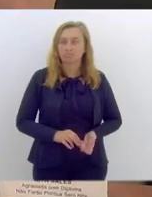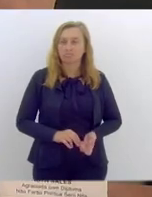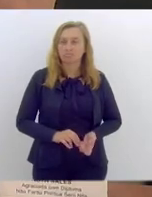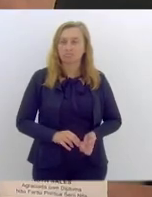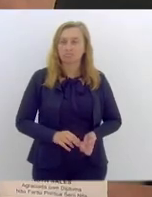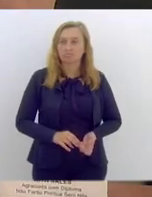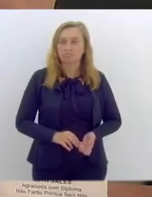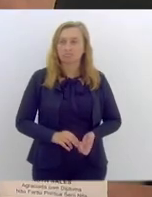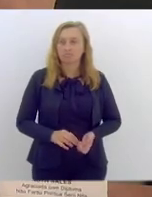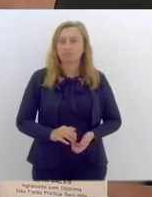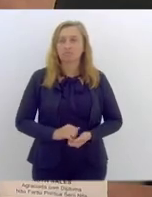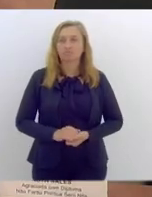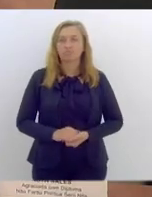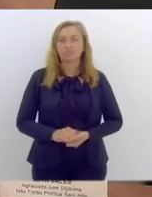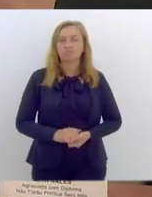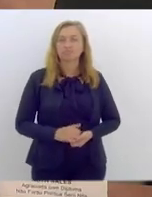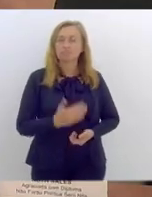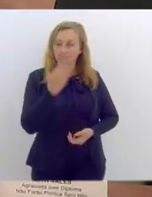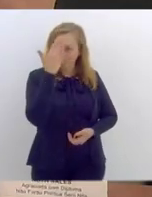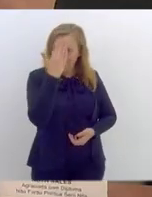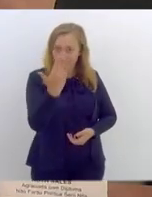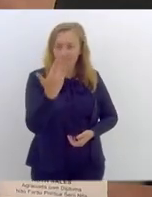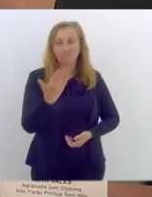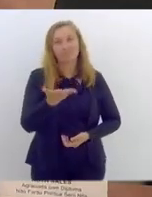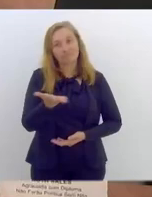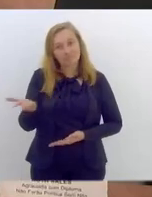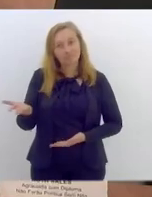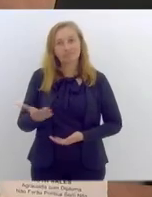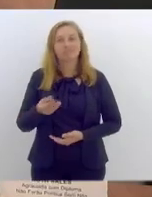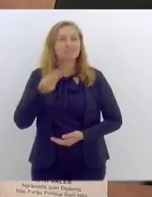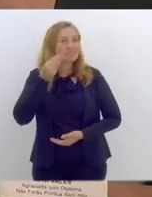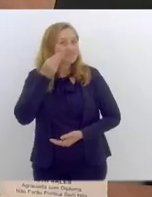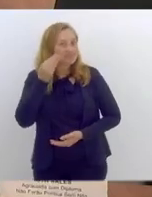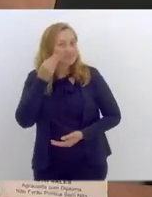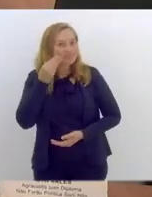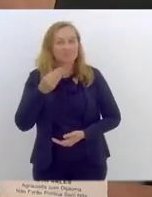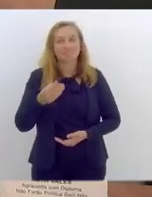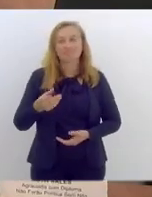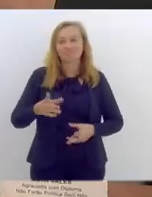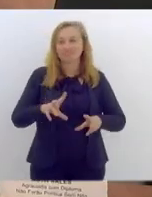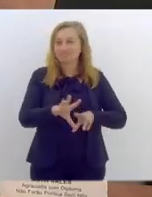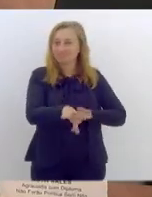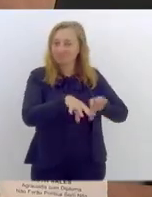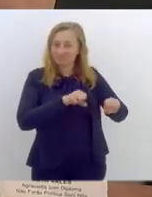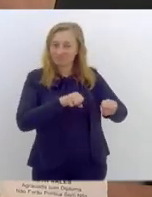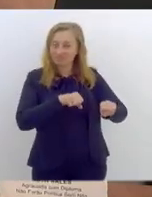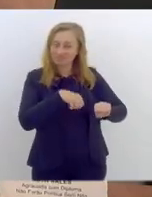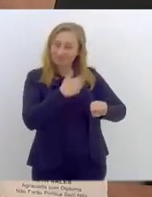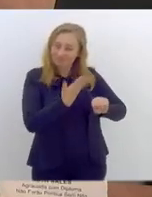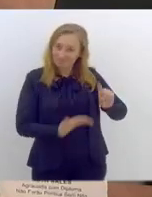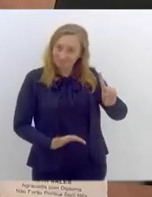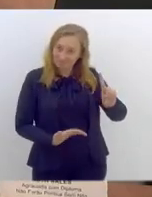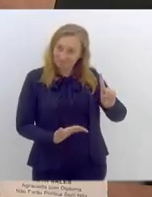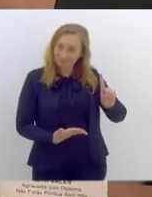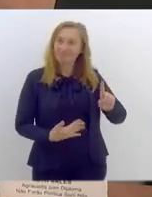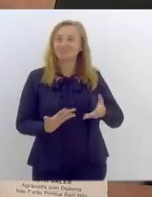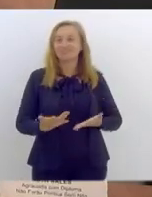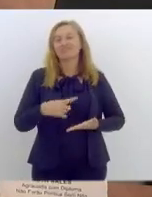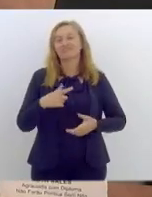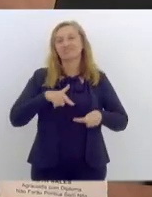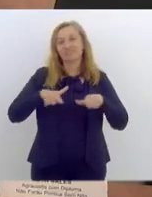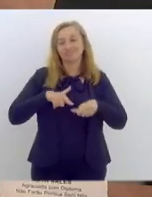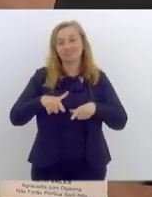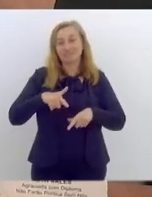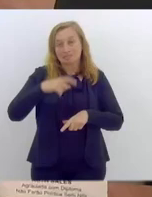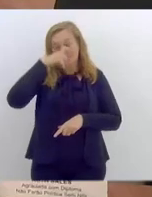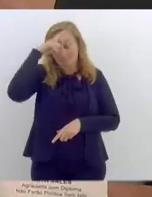Todo mundo aqui presente, né? Queria agradecer demais a Mônica, esse diploma, né? Essa homenagem que a gente trabalhou muito